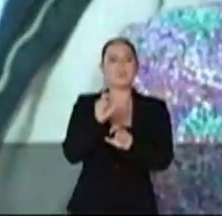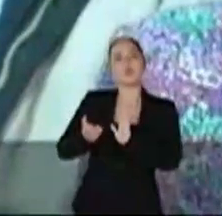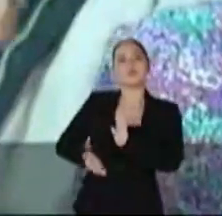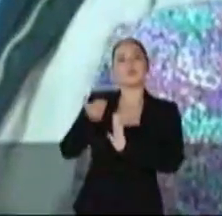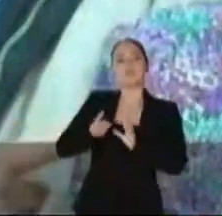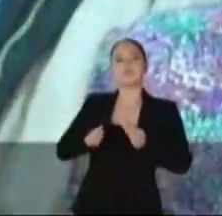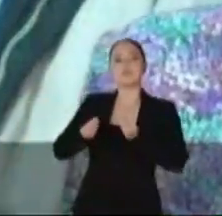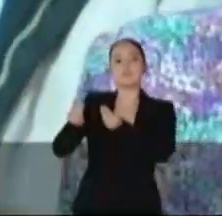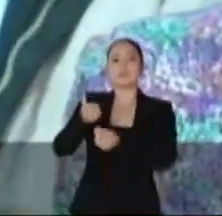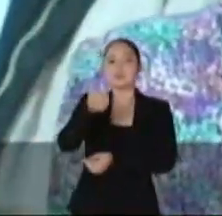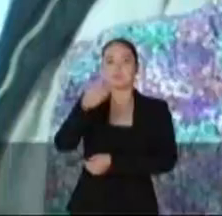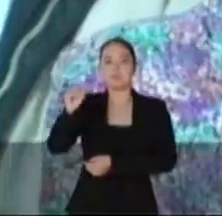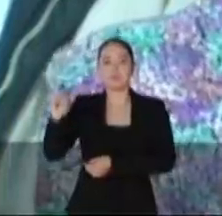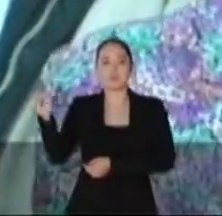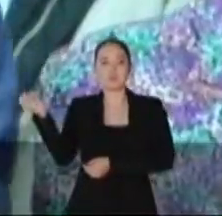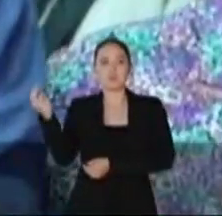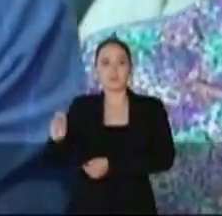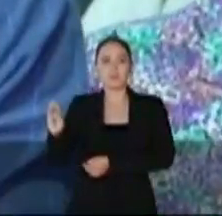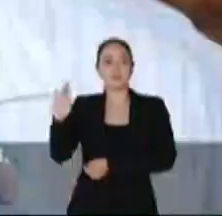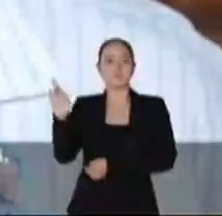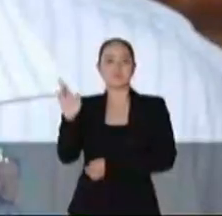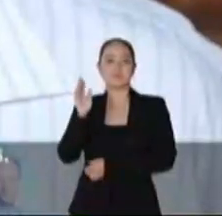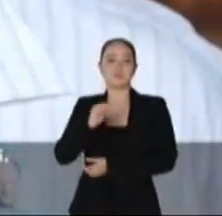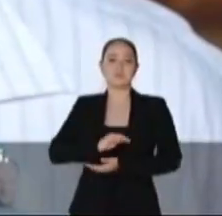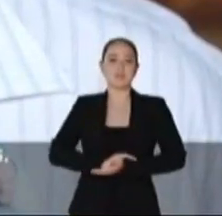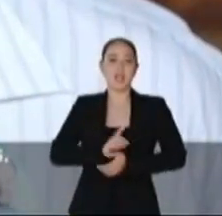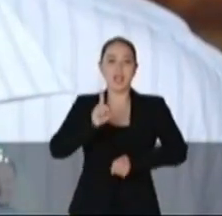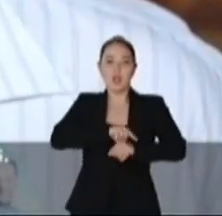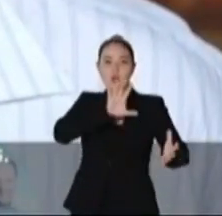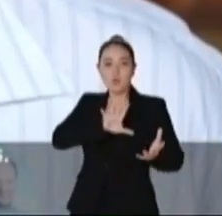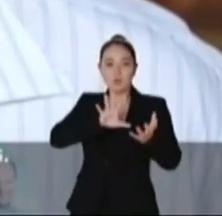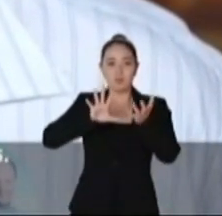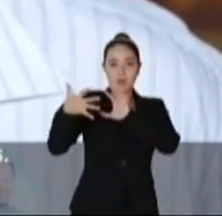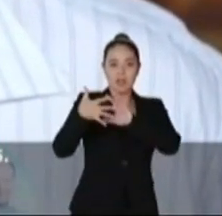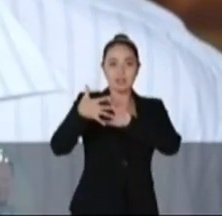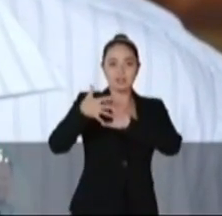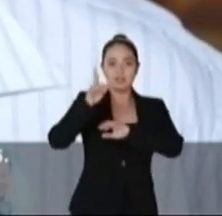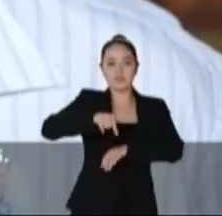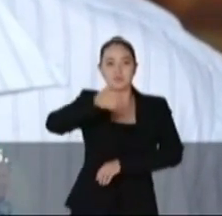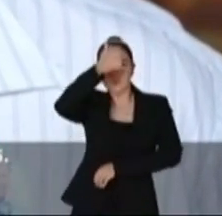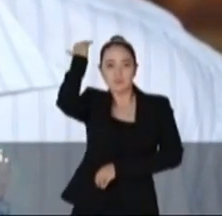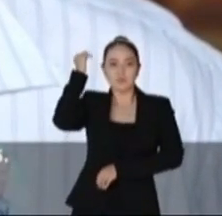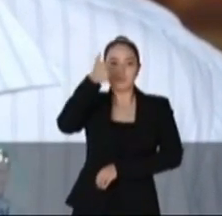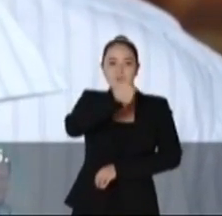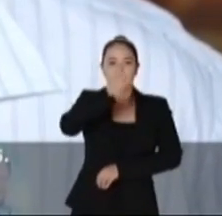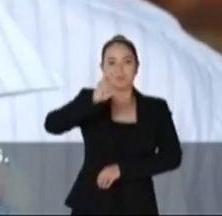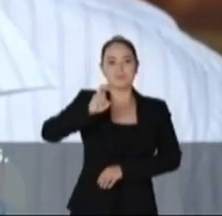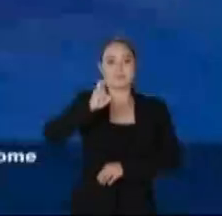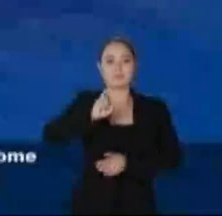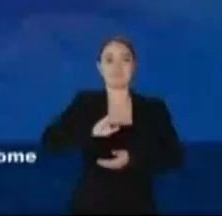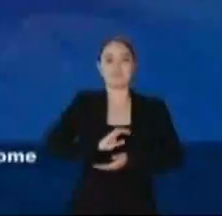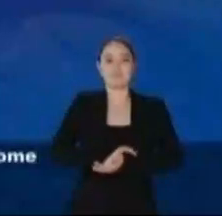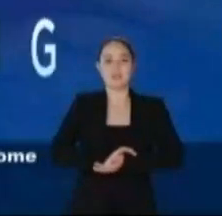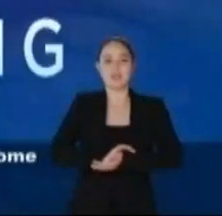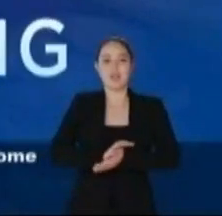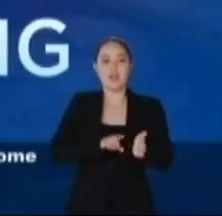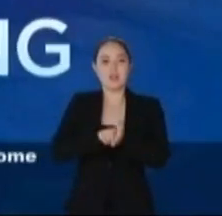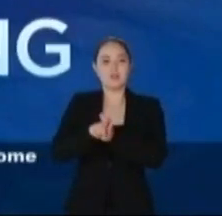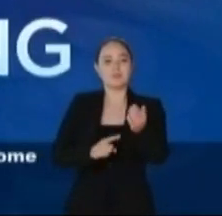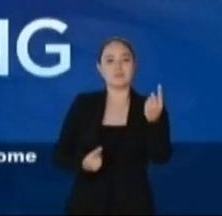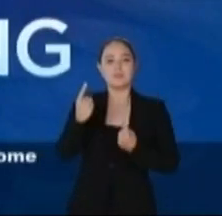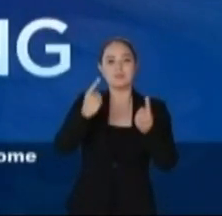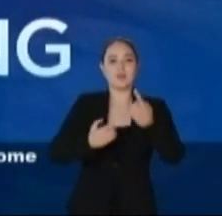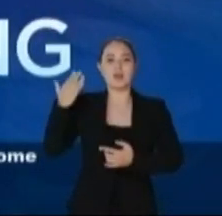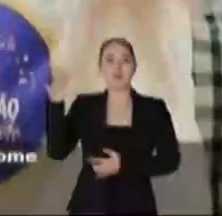mandato, devolvendo mais de 100 milhões de reais. É hora da mudança. Vamos mudar mesmo com o Júnior Mock. 15. O Instituto